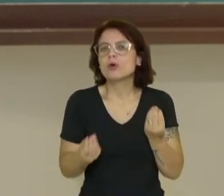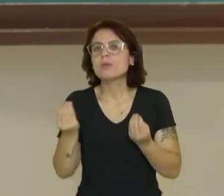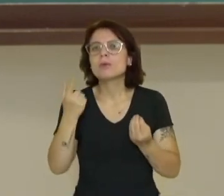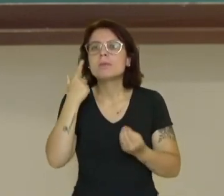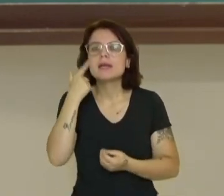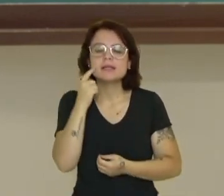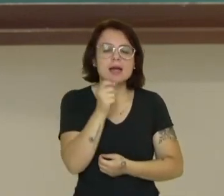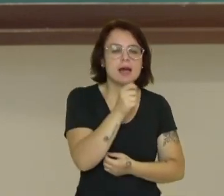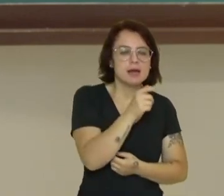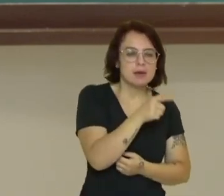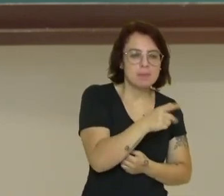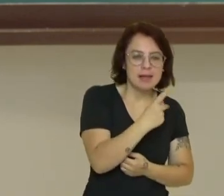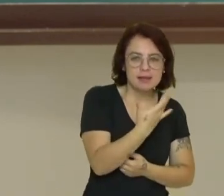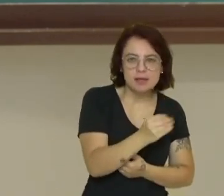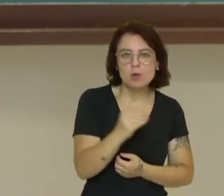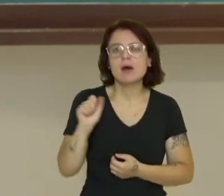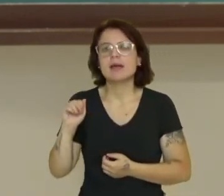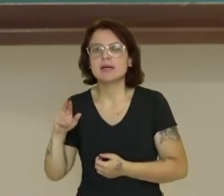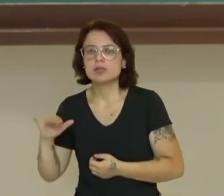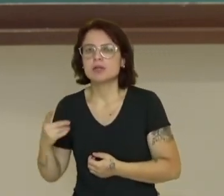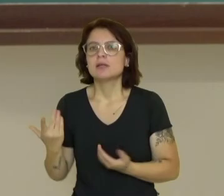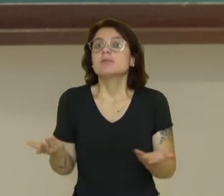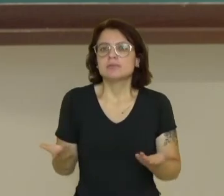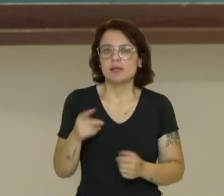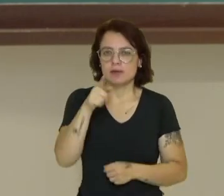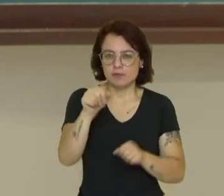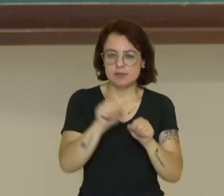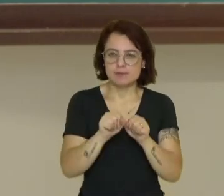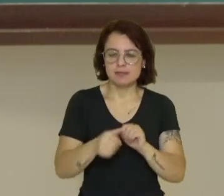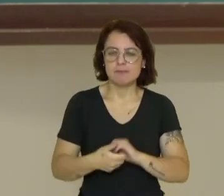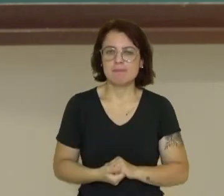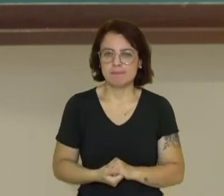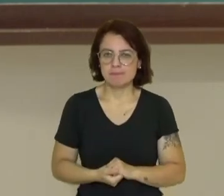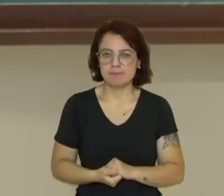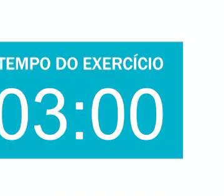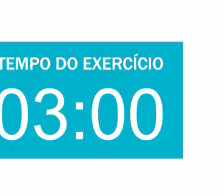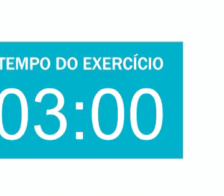então Platão e Aristóteles em relação a isso? Então agora é com você.